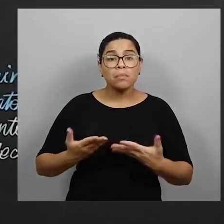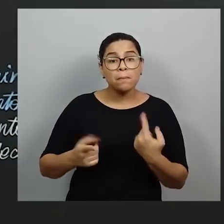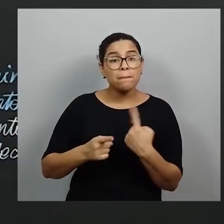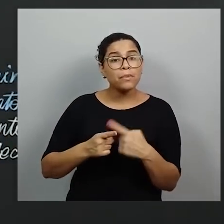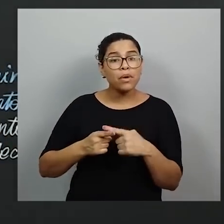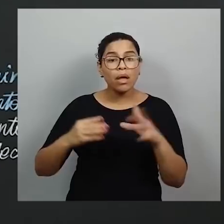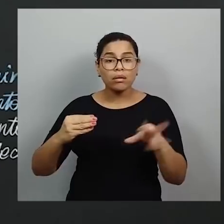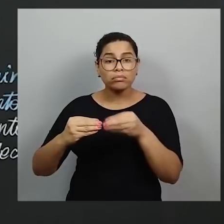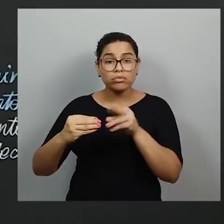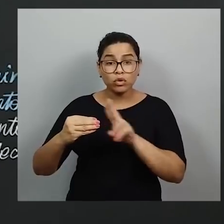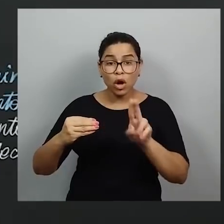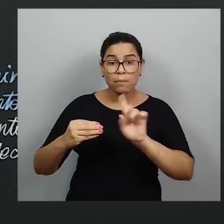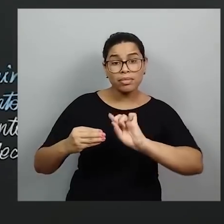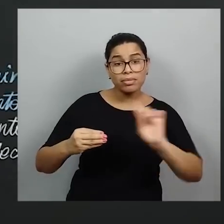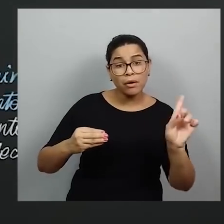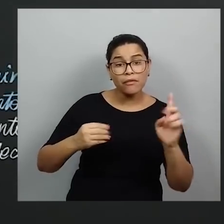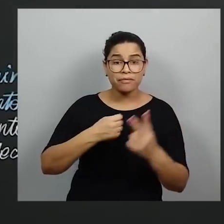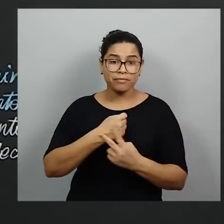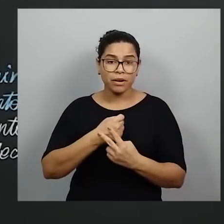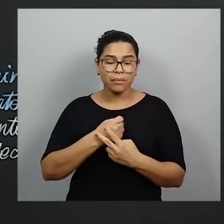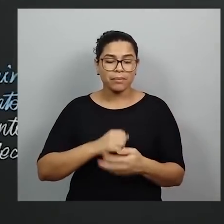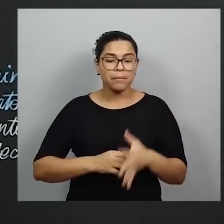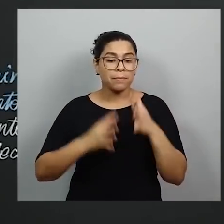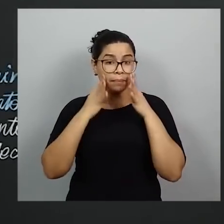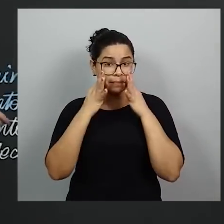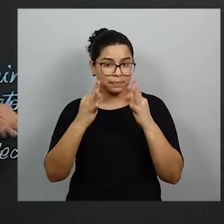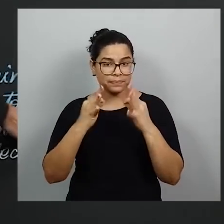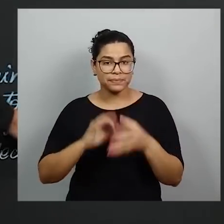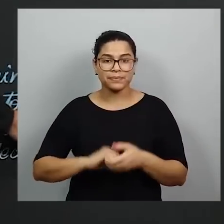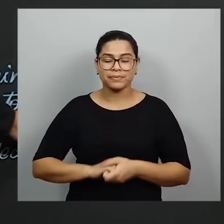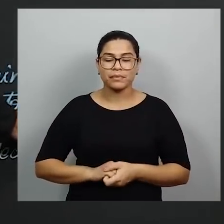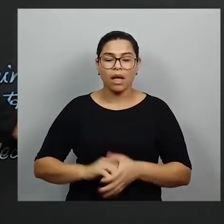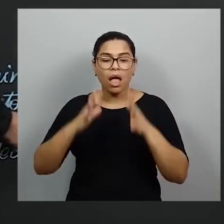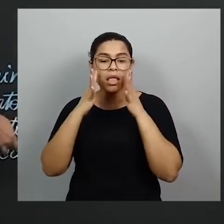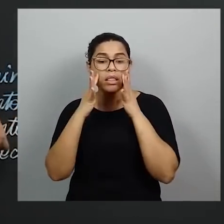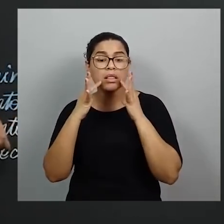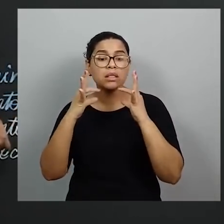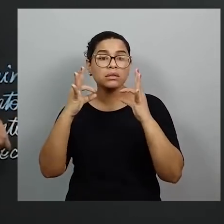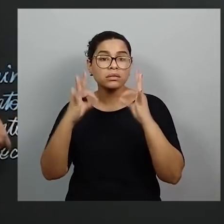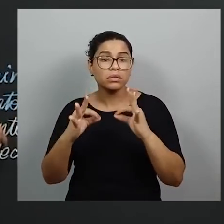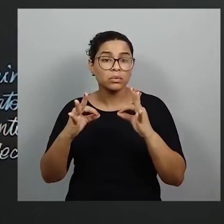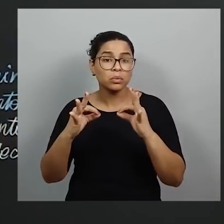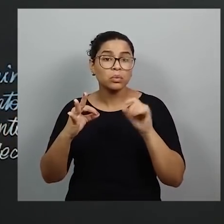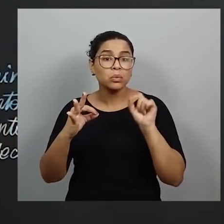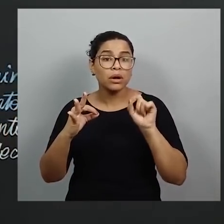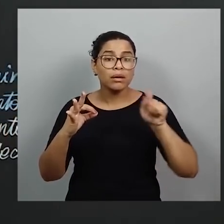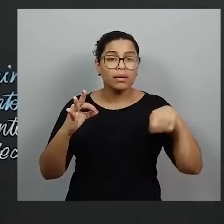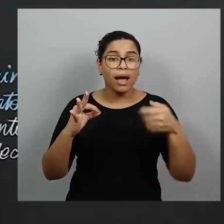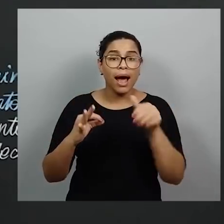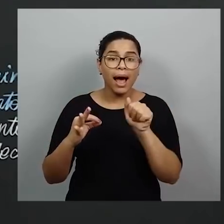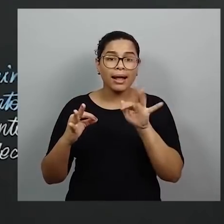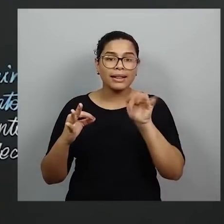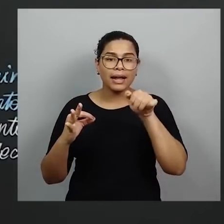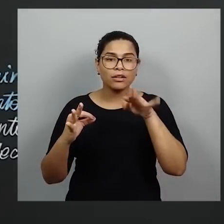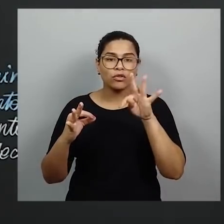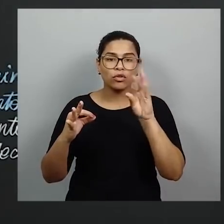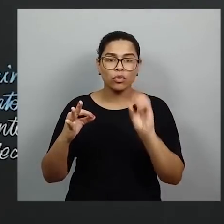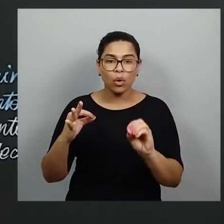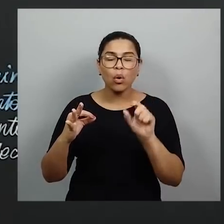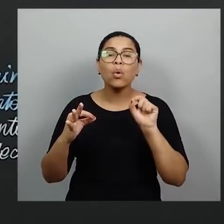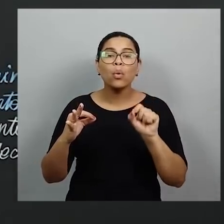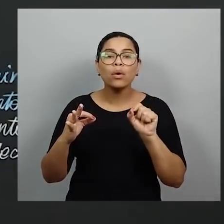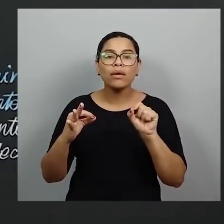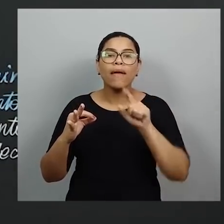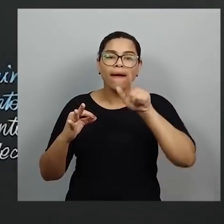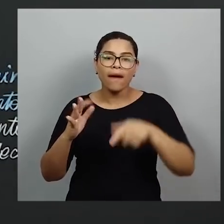verbo. Perceba. Esteja atento aos sinais. Atento é um